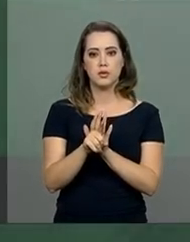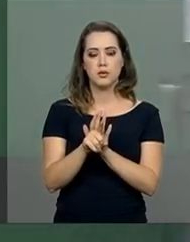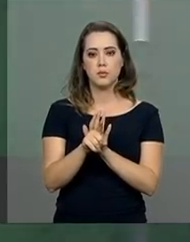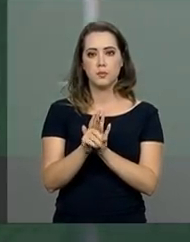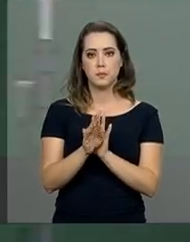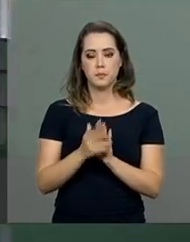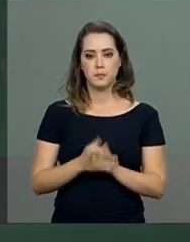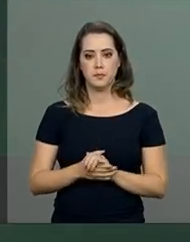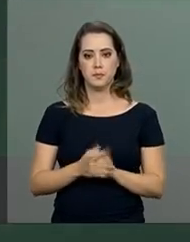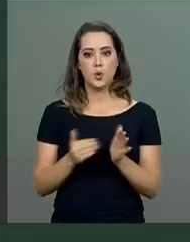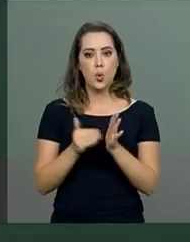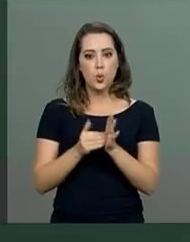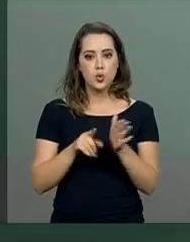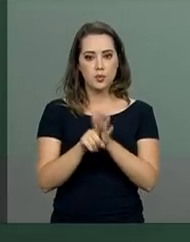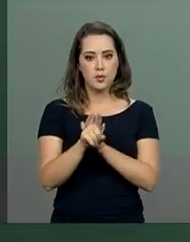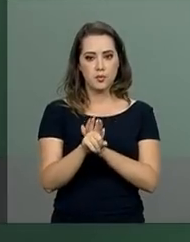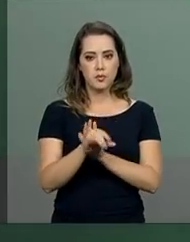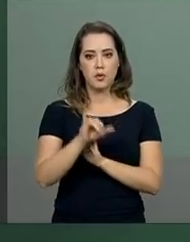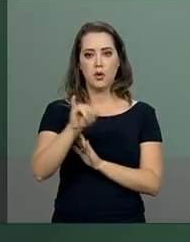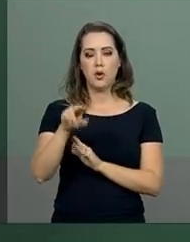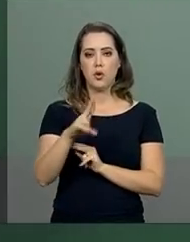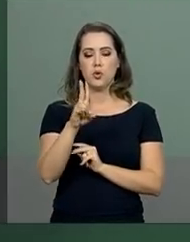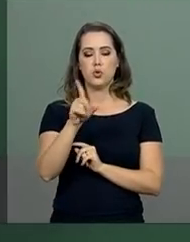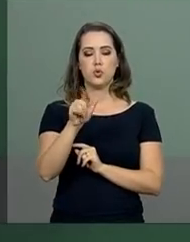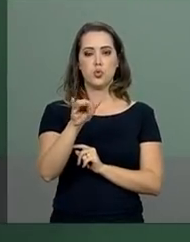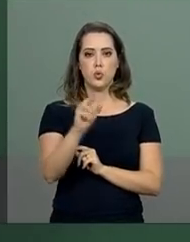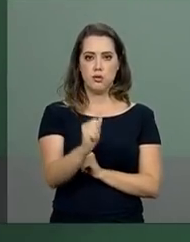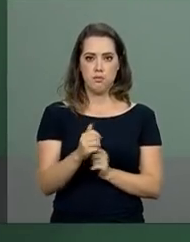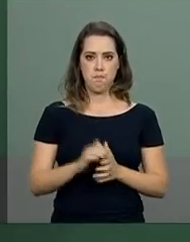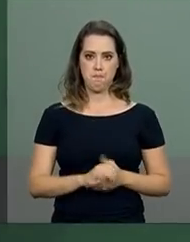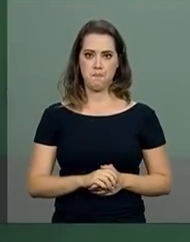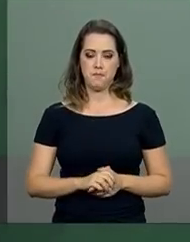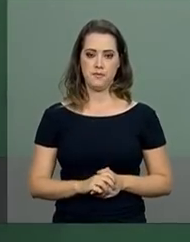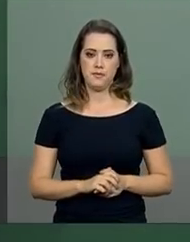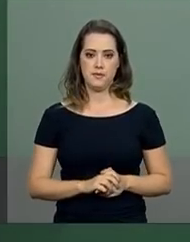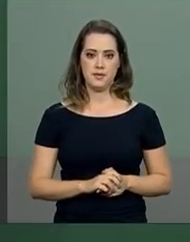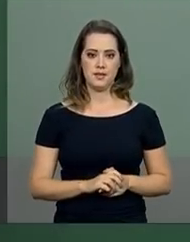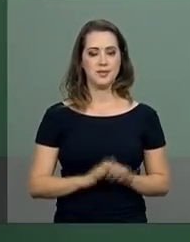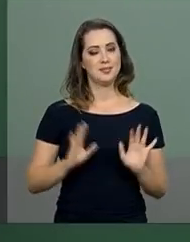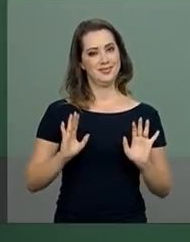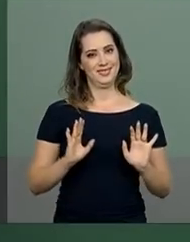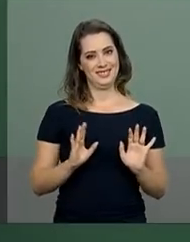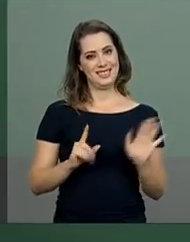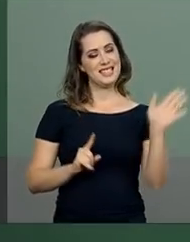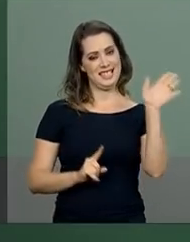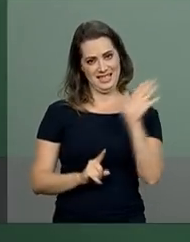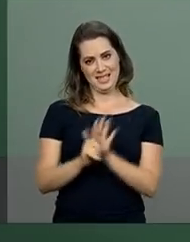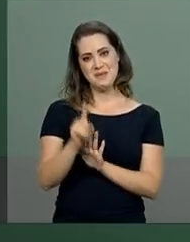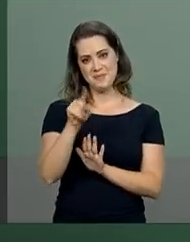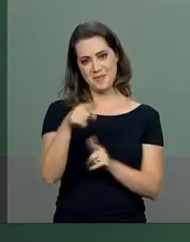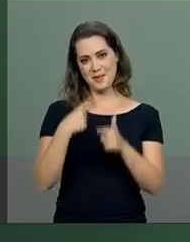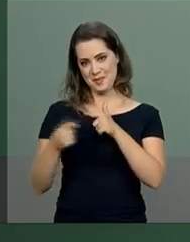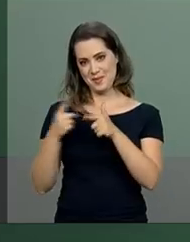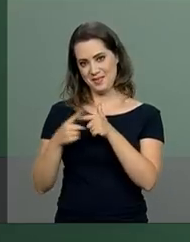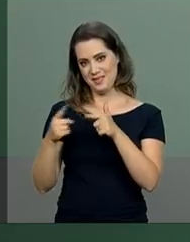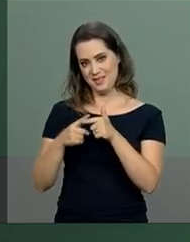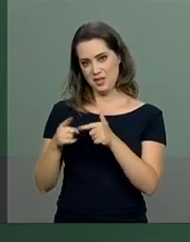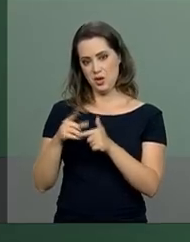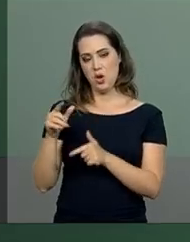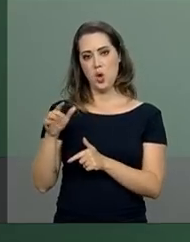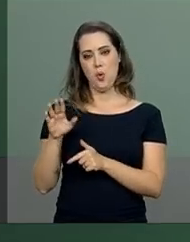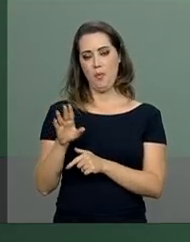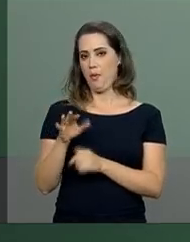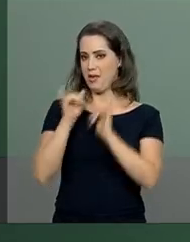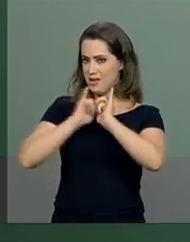última pergunta agora da júlia do estadão é eu ia perguntar sobre a questão das flec news